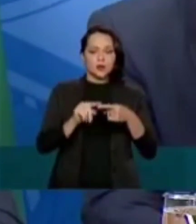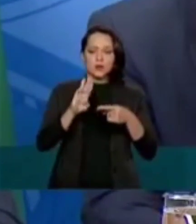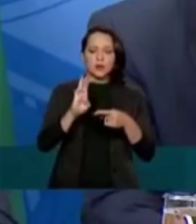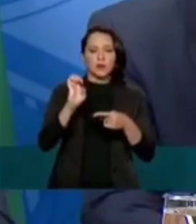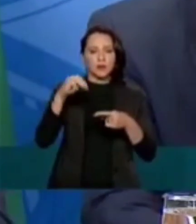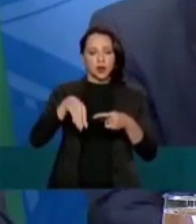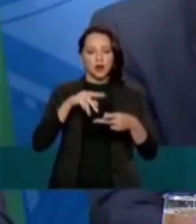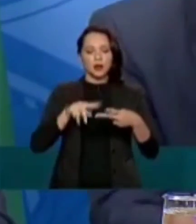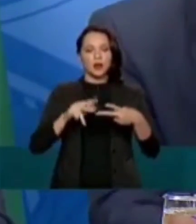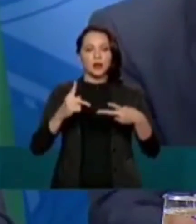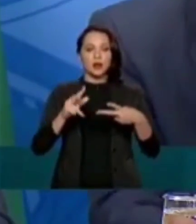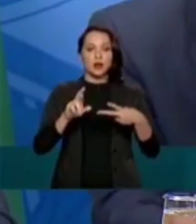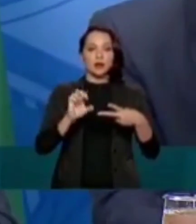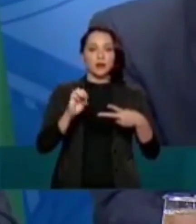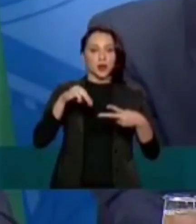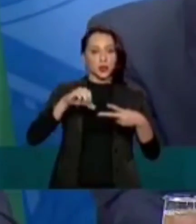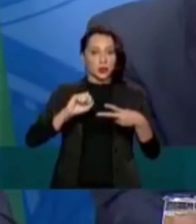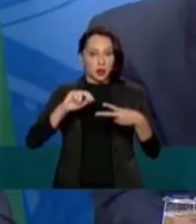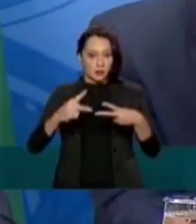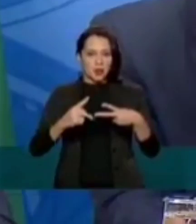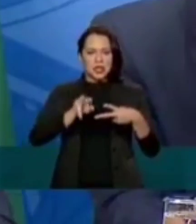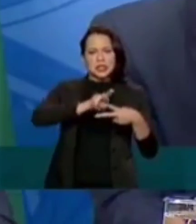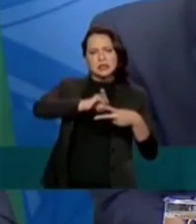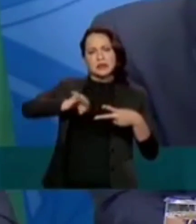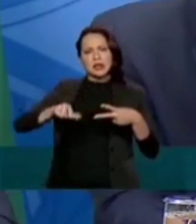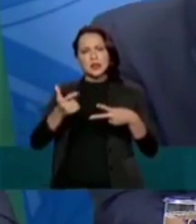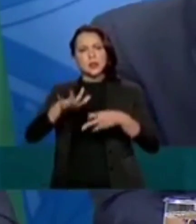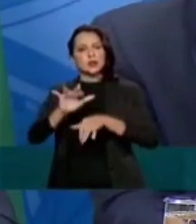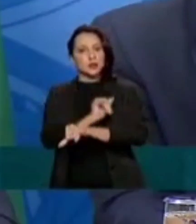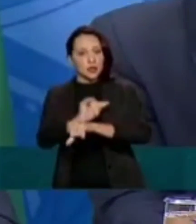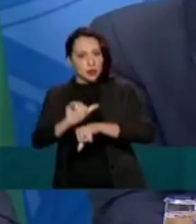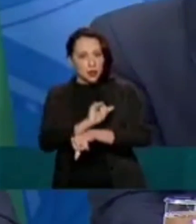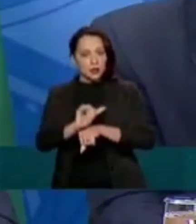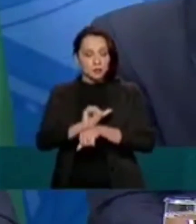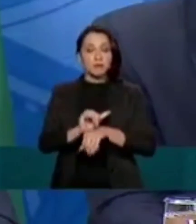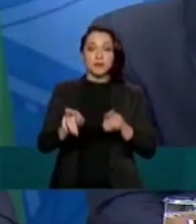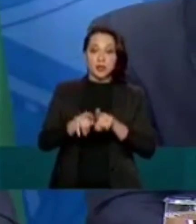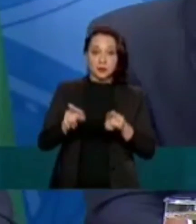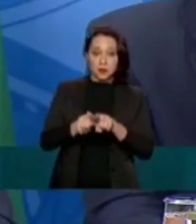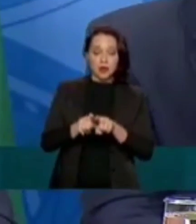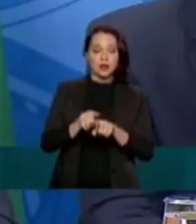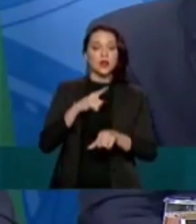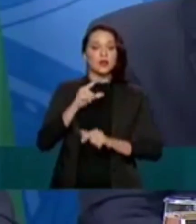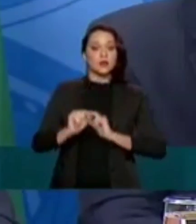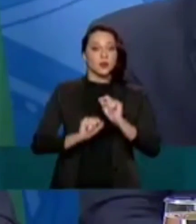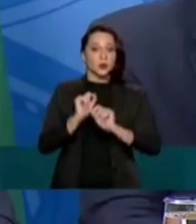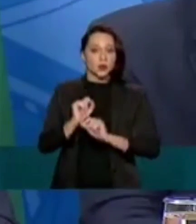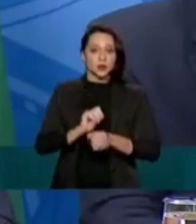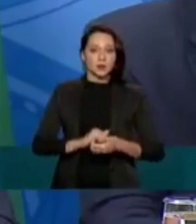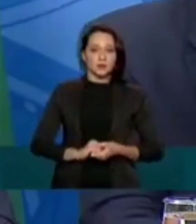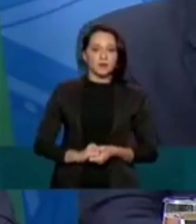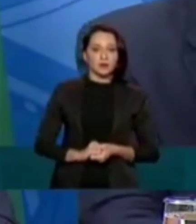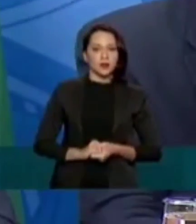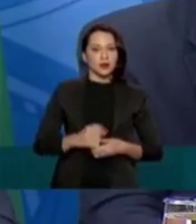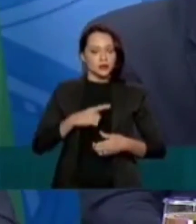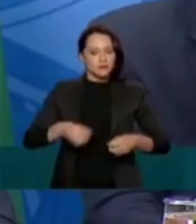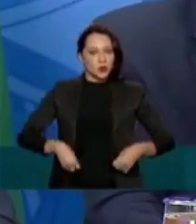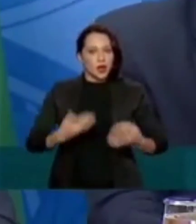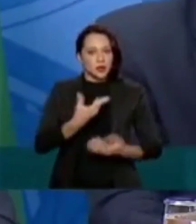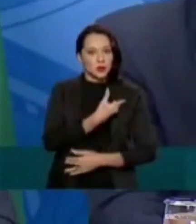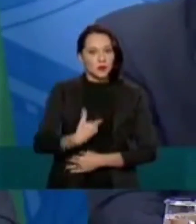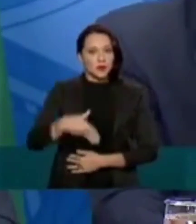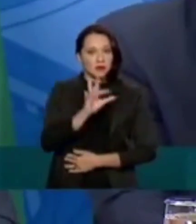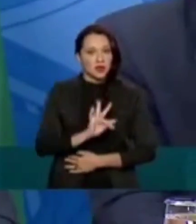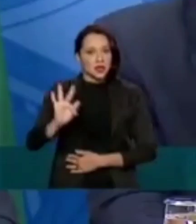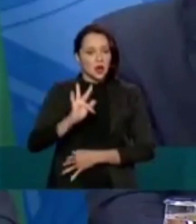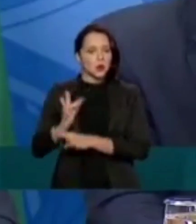PRONAMP, entre tantas outras medidas, que, no final das contas, o gasto do governo federal